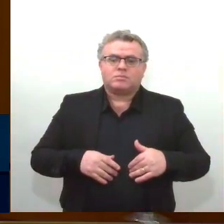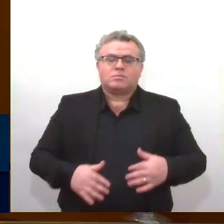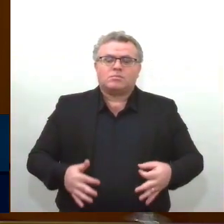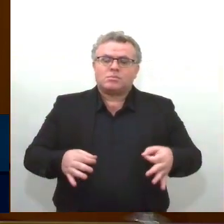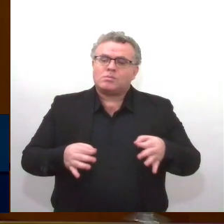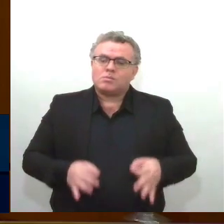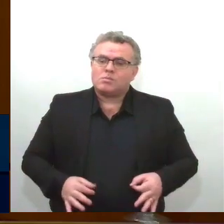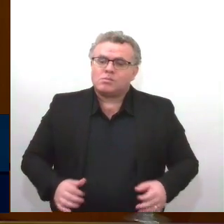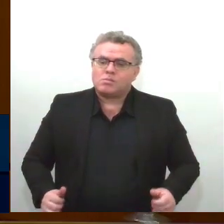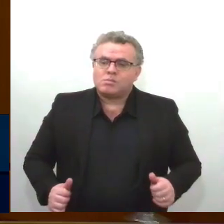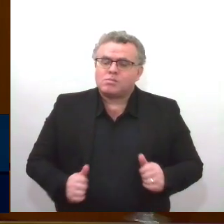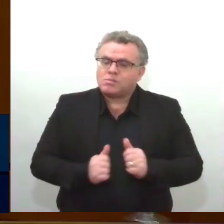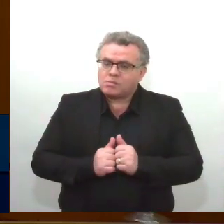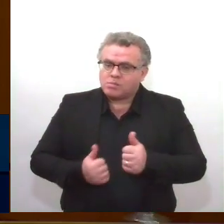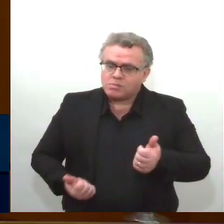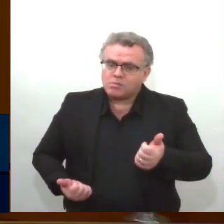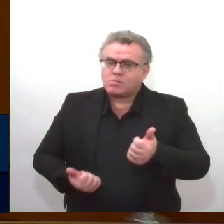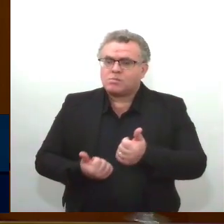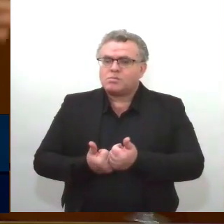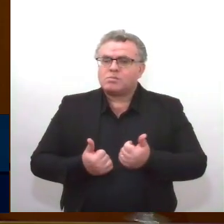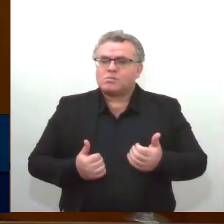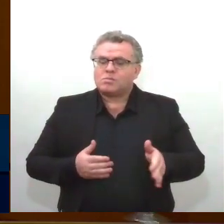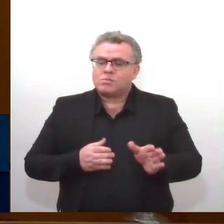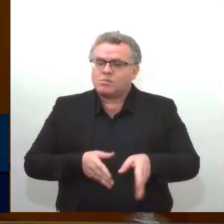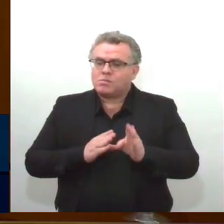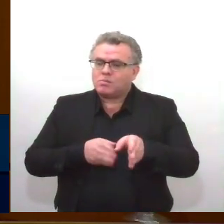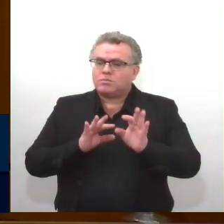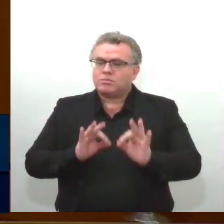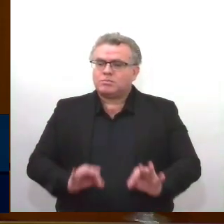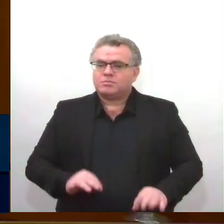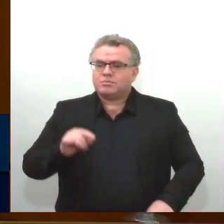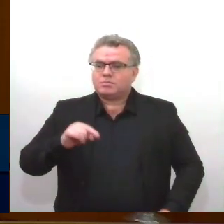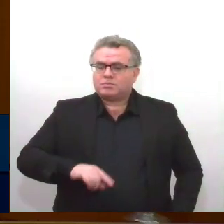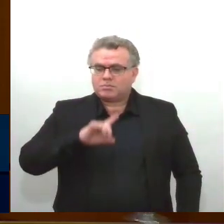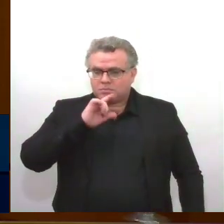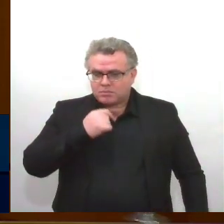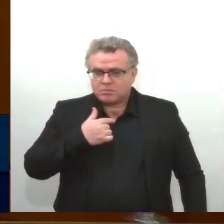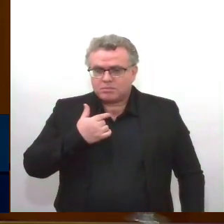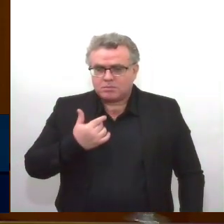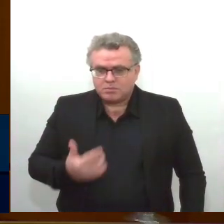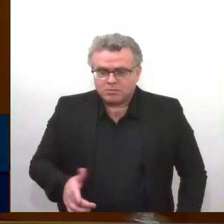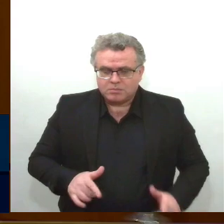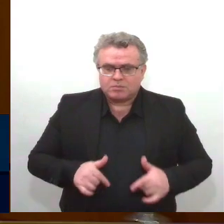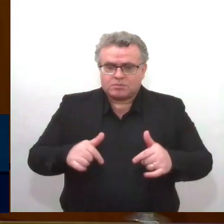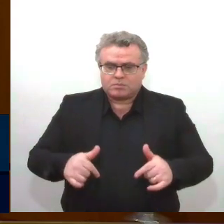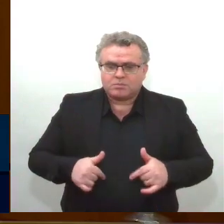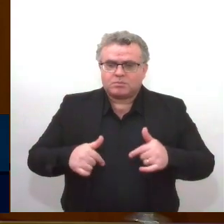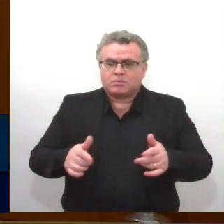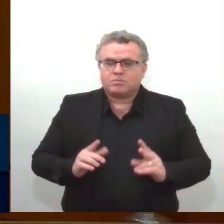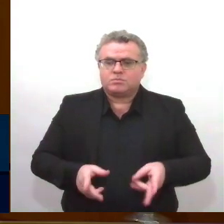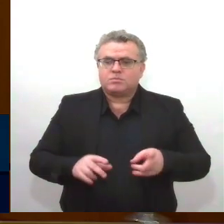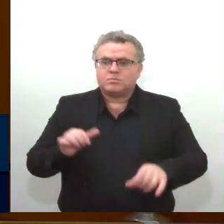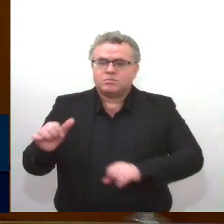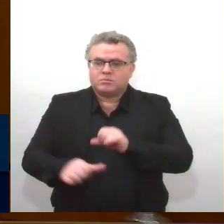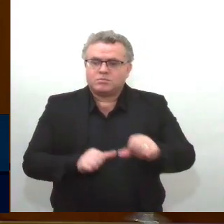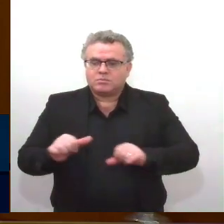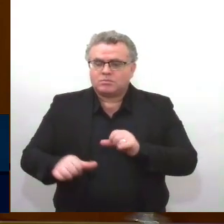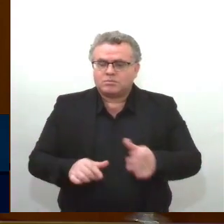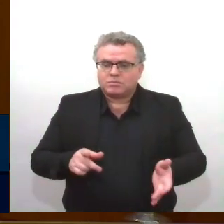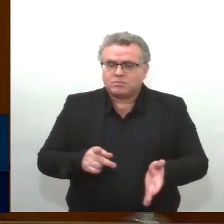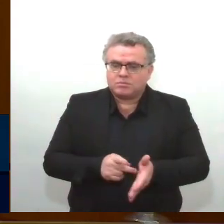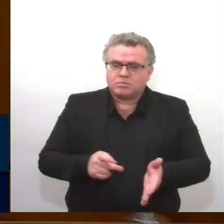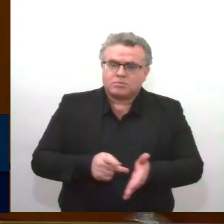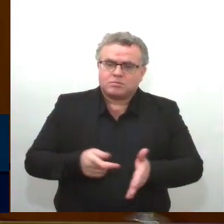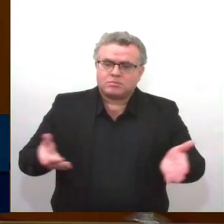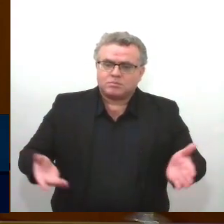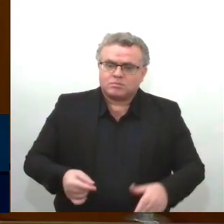caminhada de Aracaju buscando aí essa mudança no cenário político da nossa capital que já é liderada